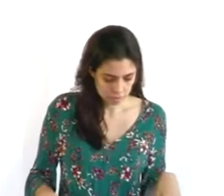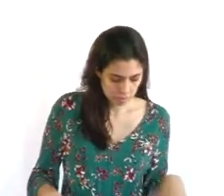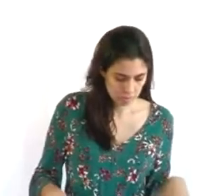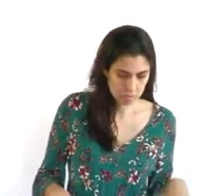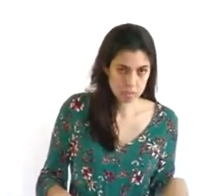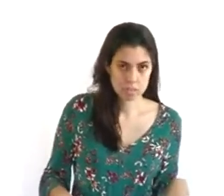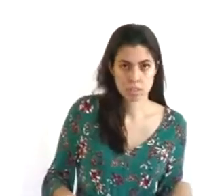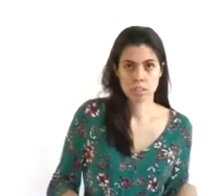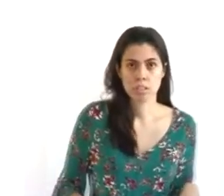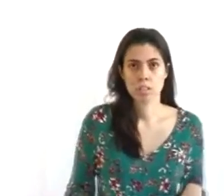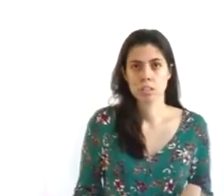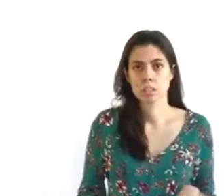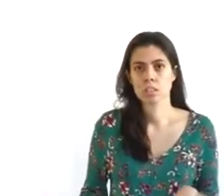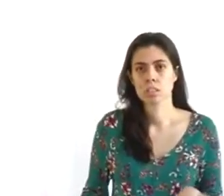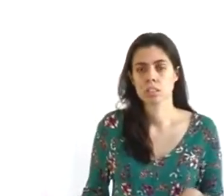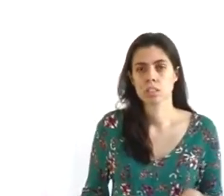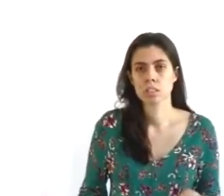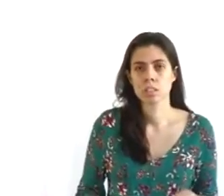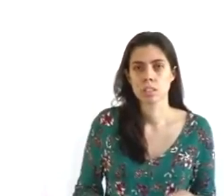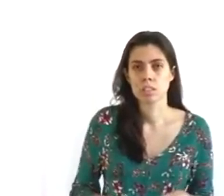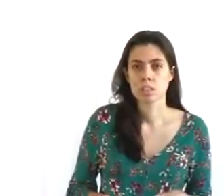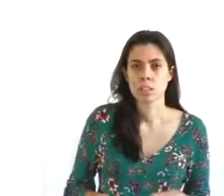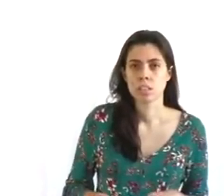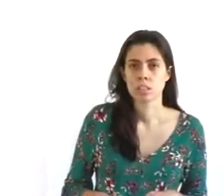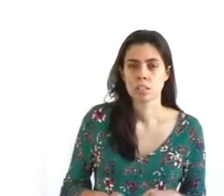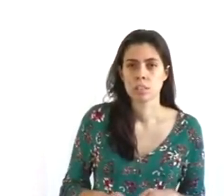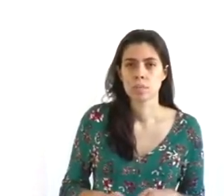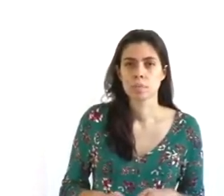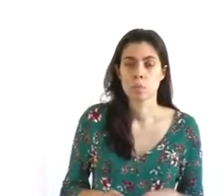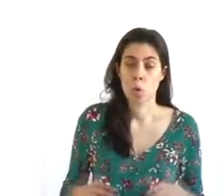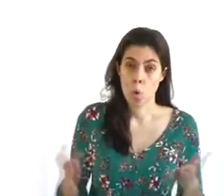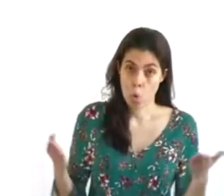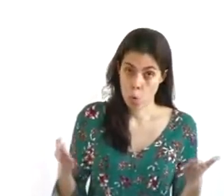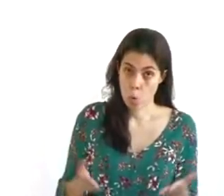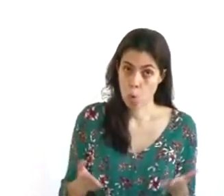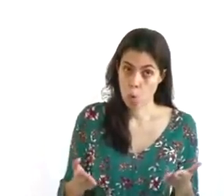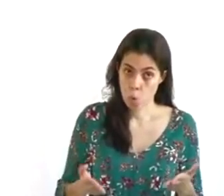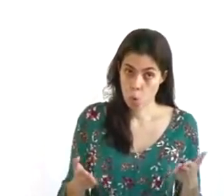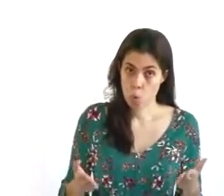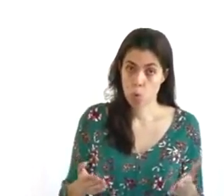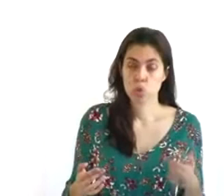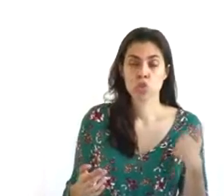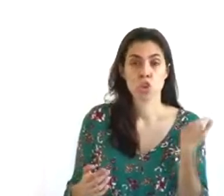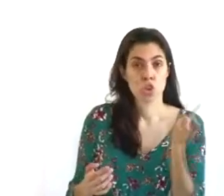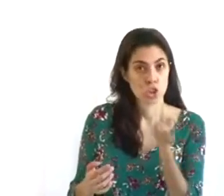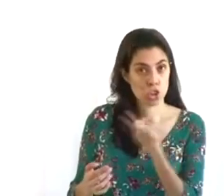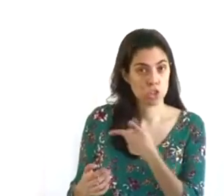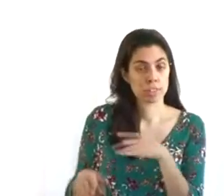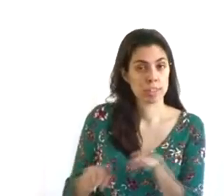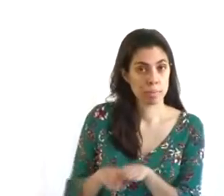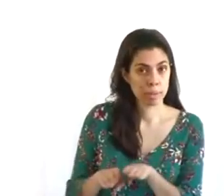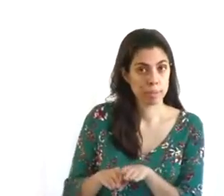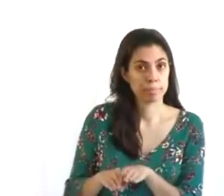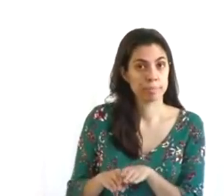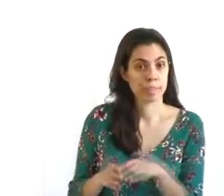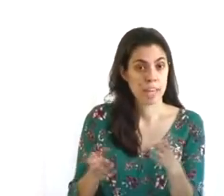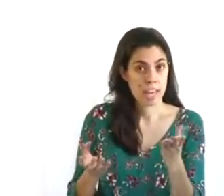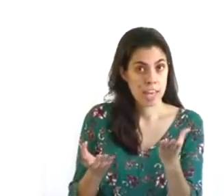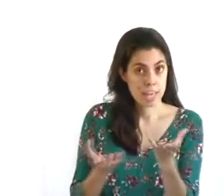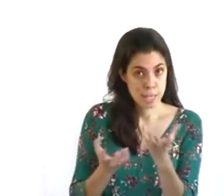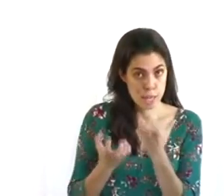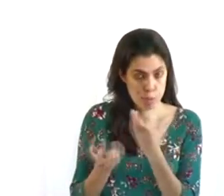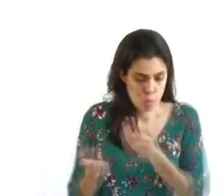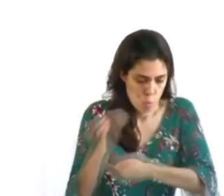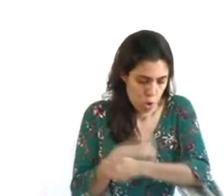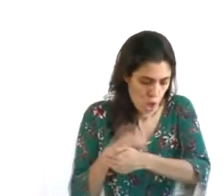entendeu. Desperdício de comida, isso tem muito a ver com os nossos dias, como nós desperdiçamos alimento, enquanto muitos passam fome